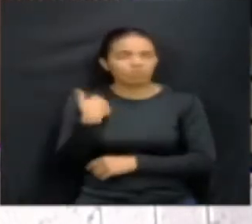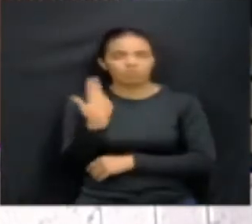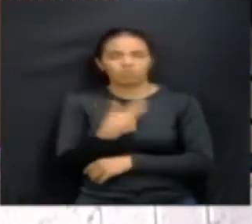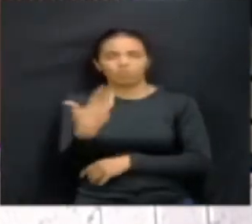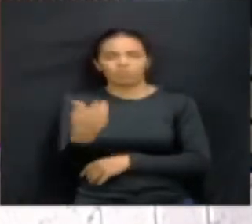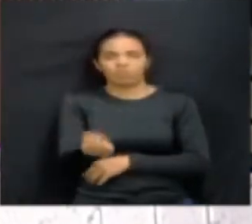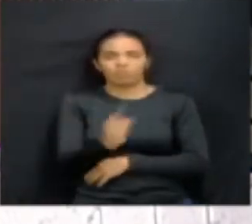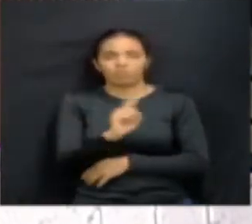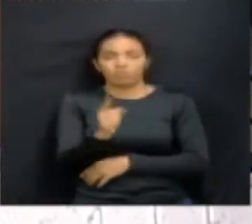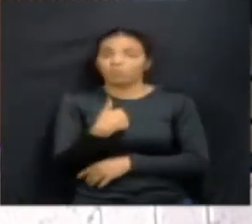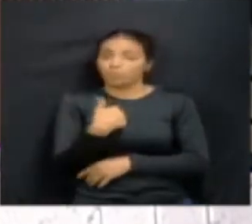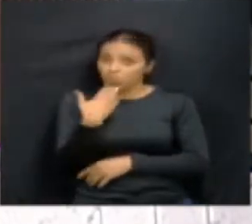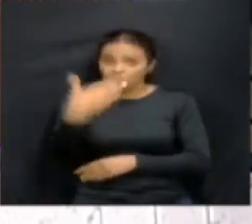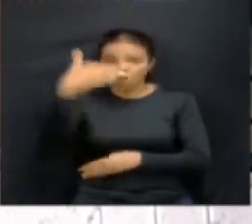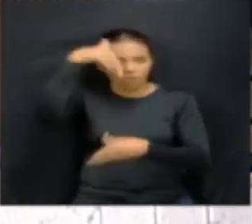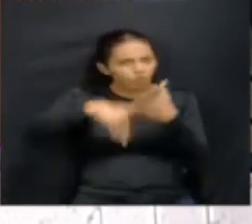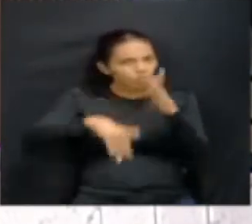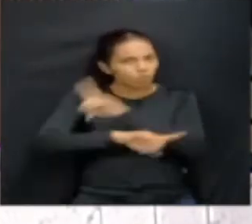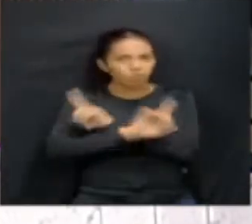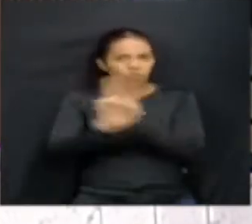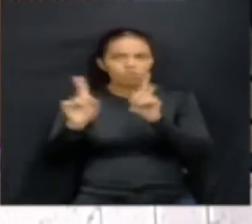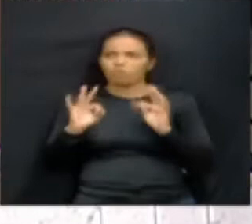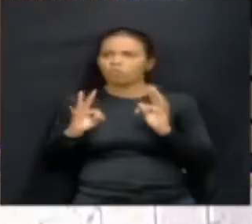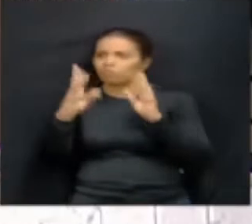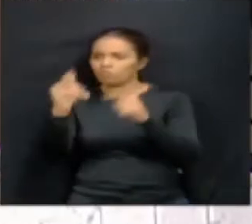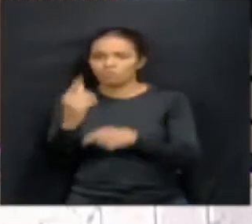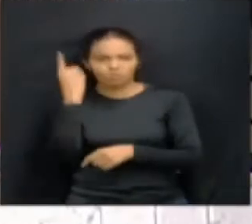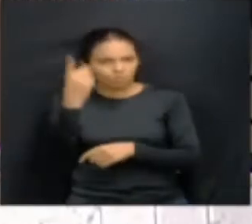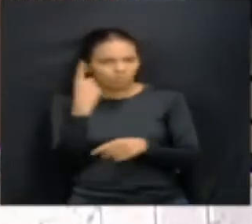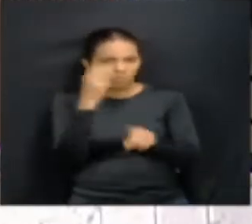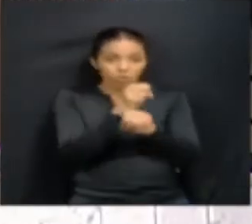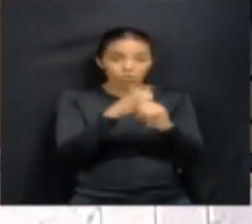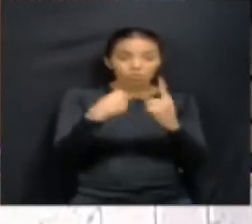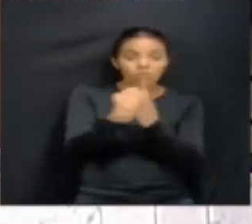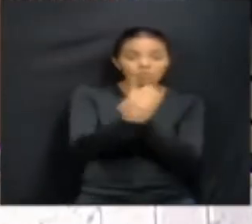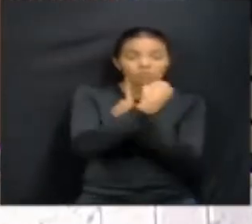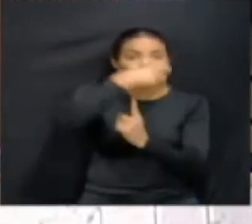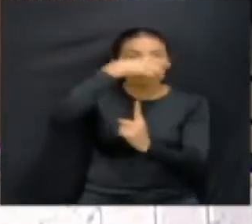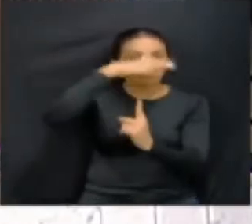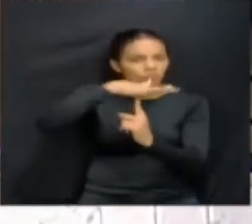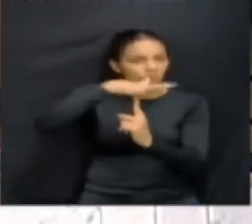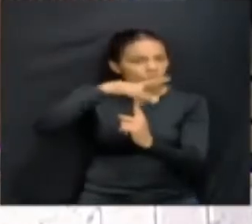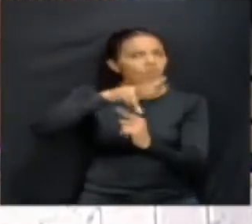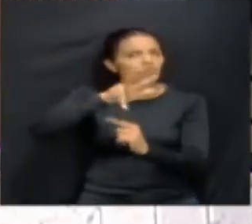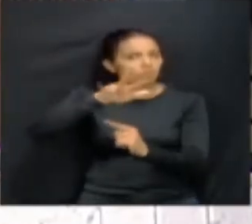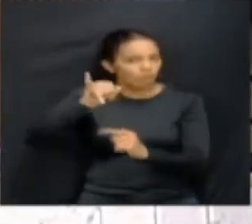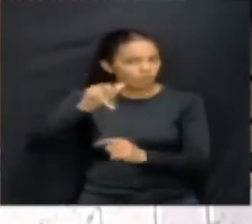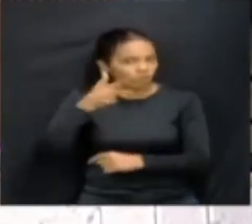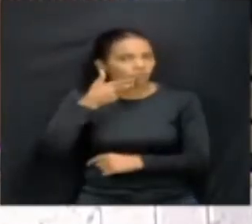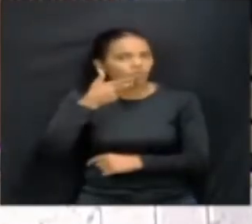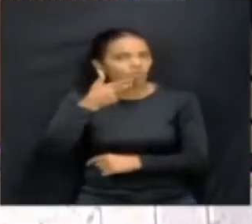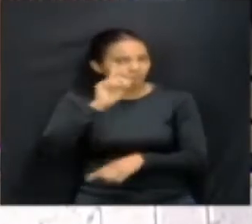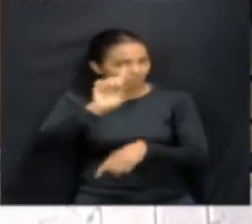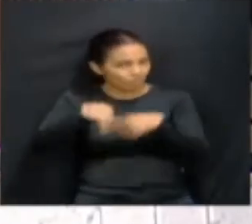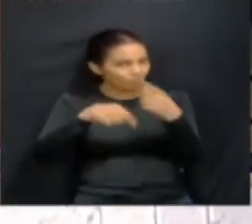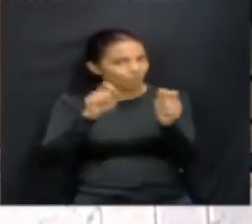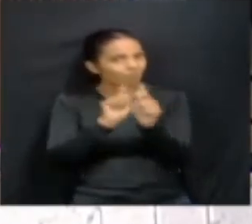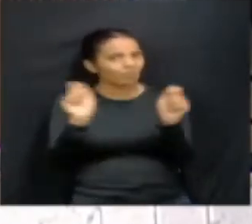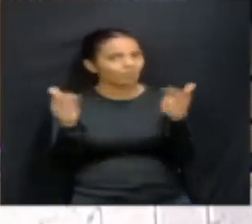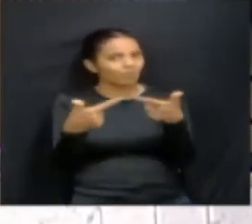deputados voto Não é esse processo a e é esse vai recair depois sobre essa casa